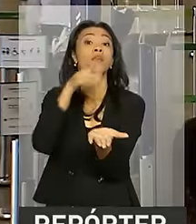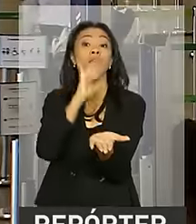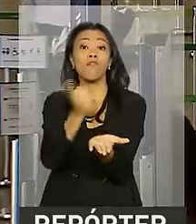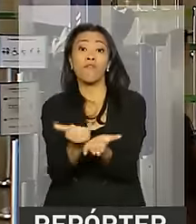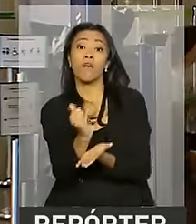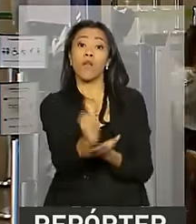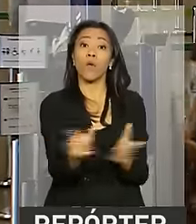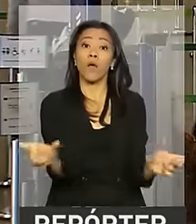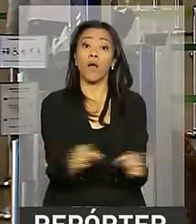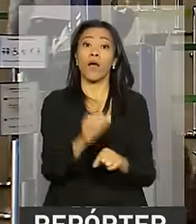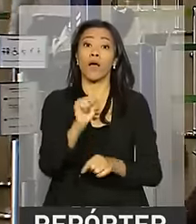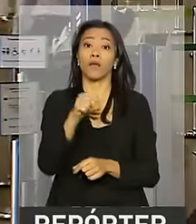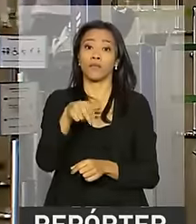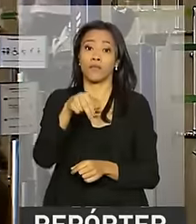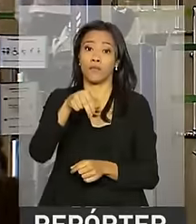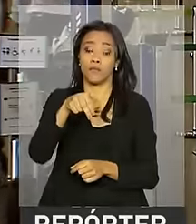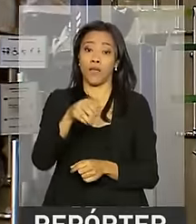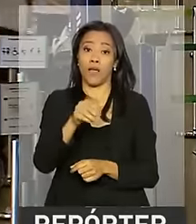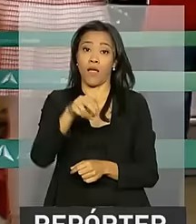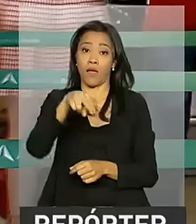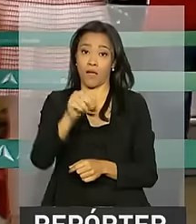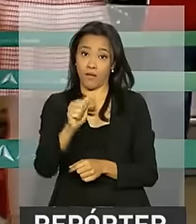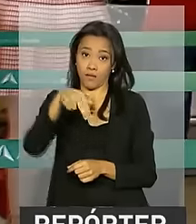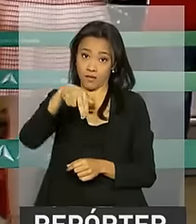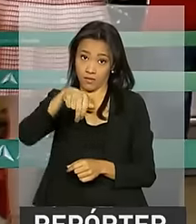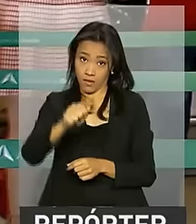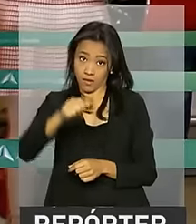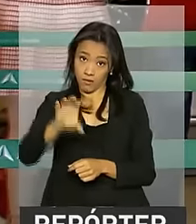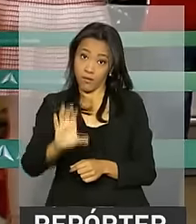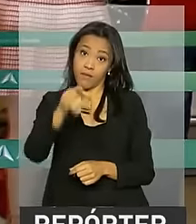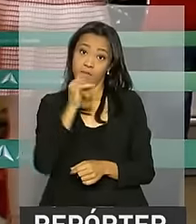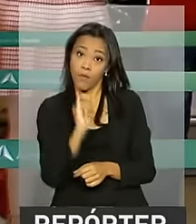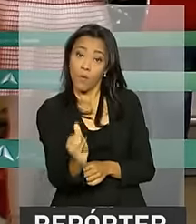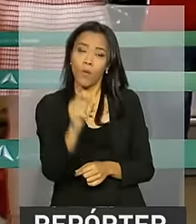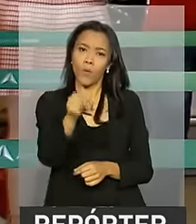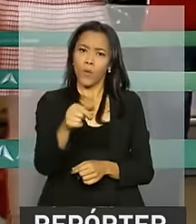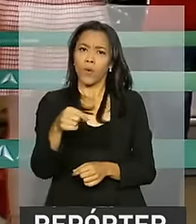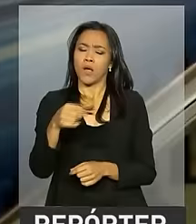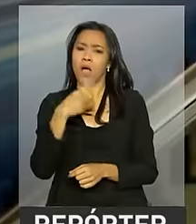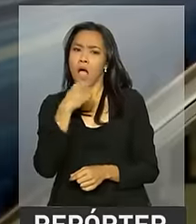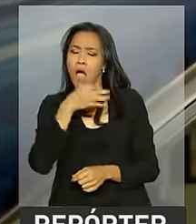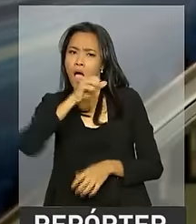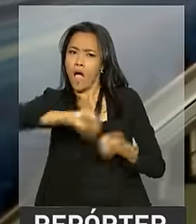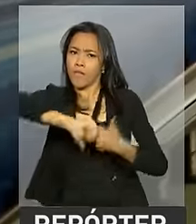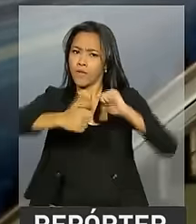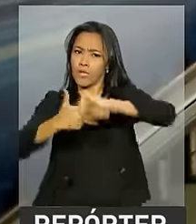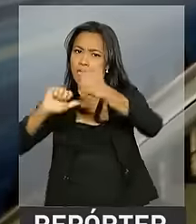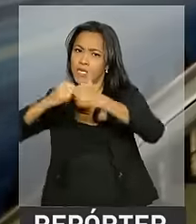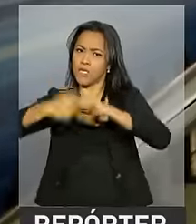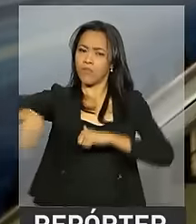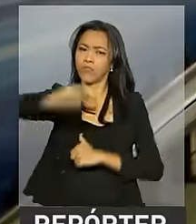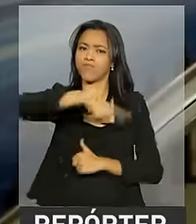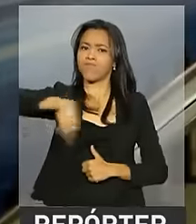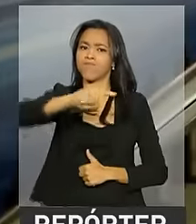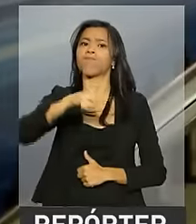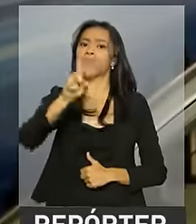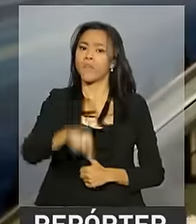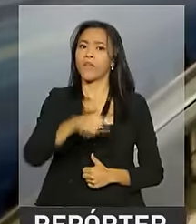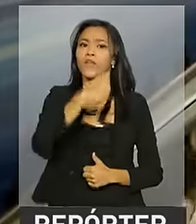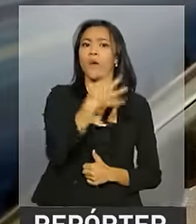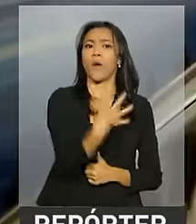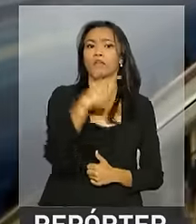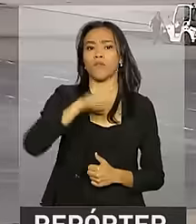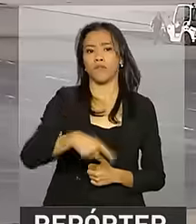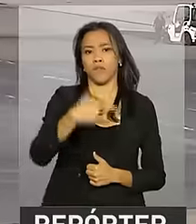Civil do Ministério dos transportes o índice médio de satisfação do passageiro no período foi de